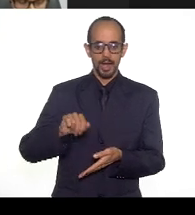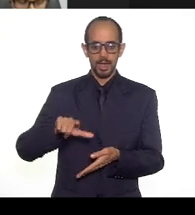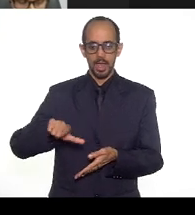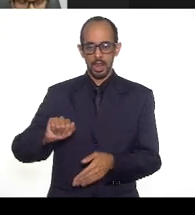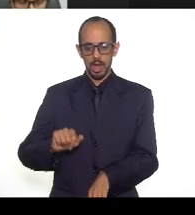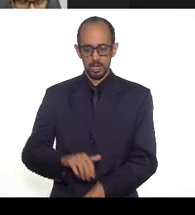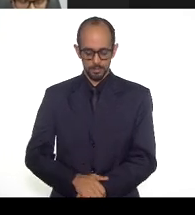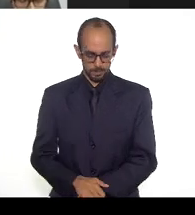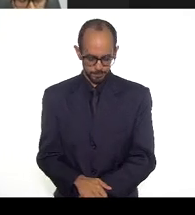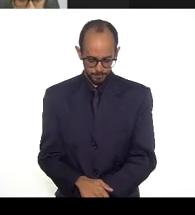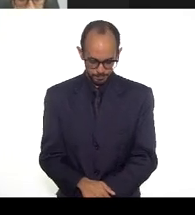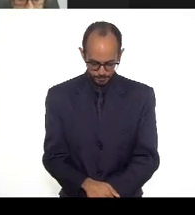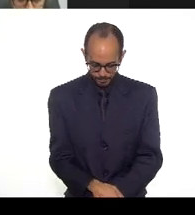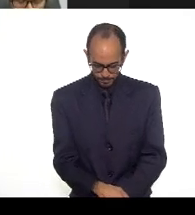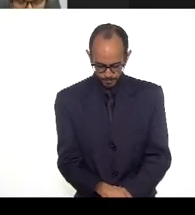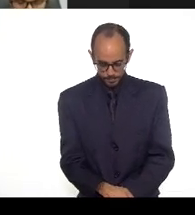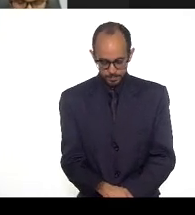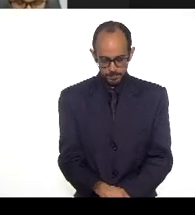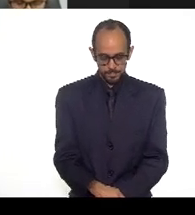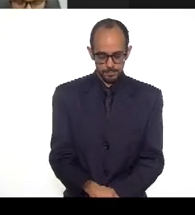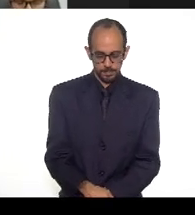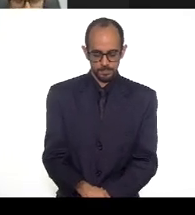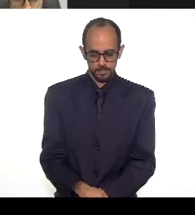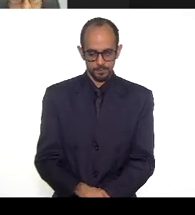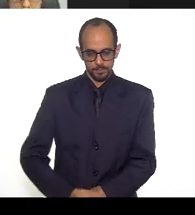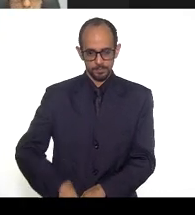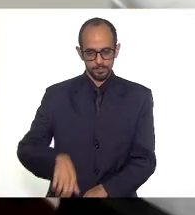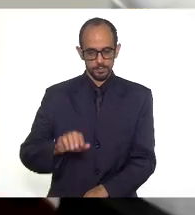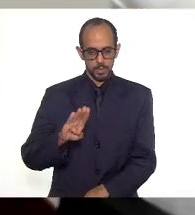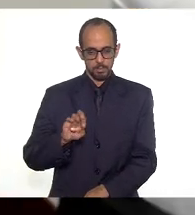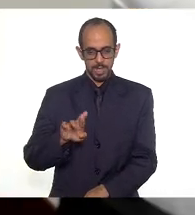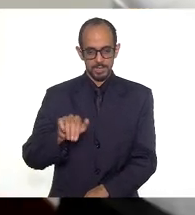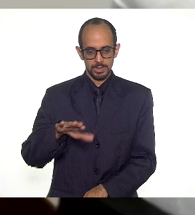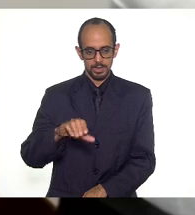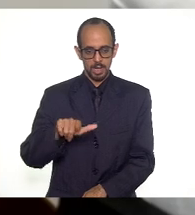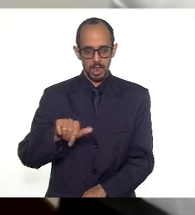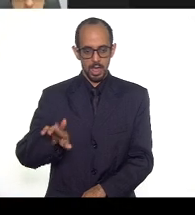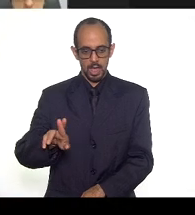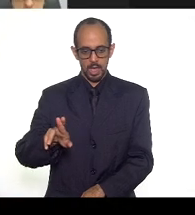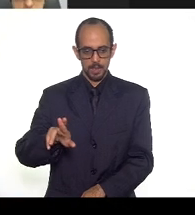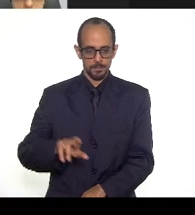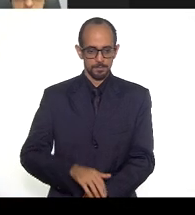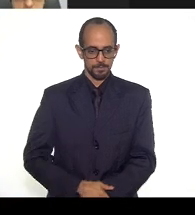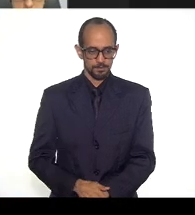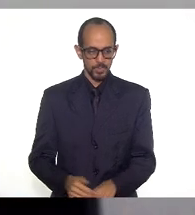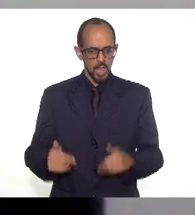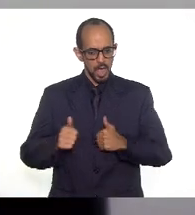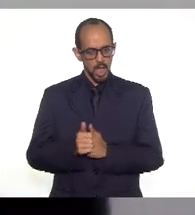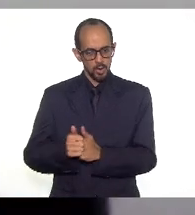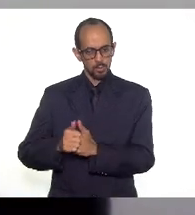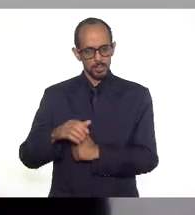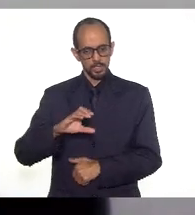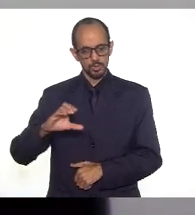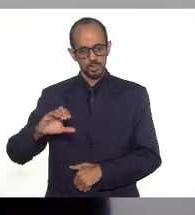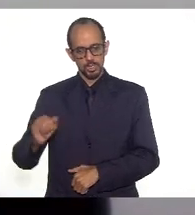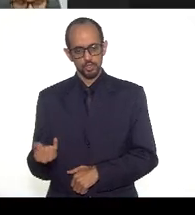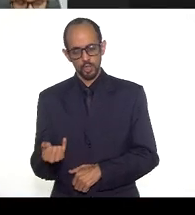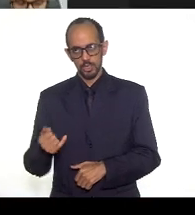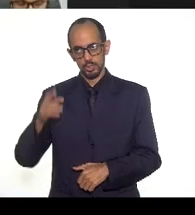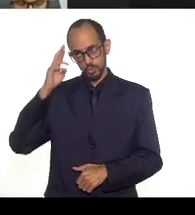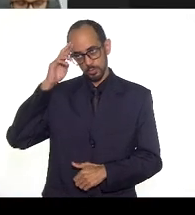Deputado Márcio Canella. Deputado Rodrigo Bacelar. Acompanho o parecer do CCJ, senhor